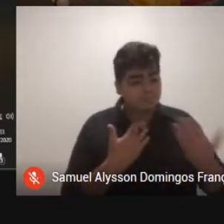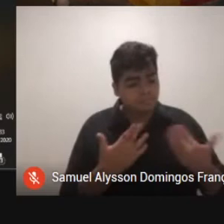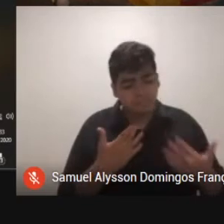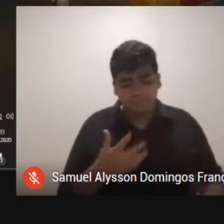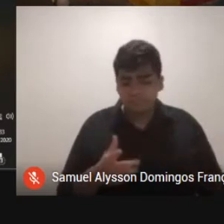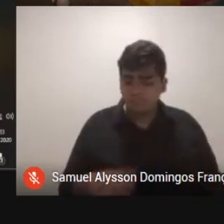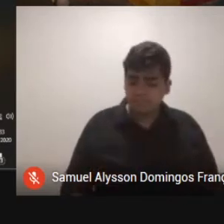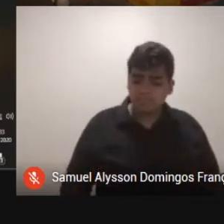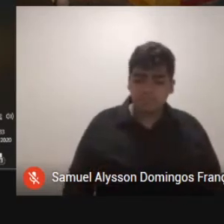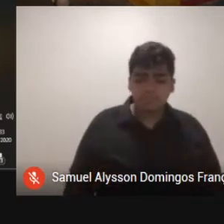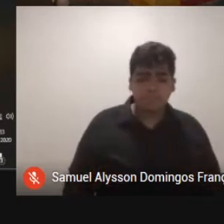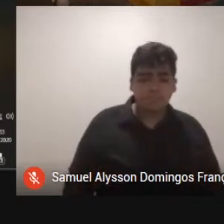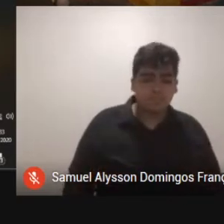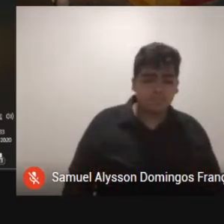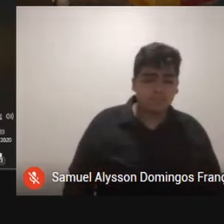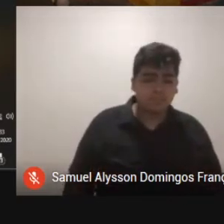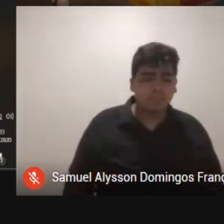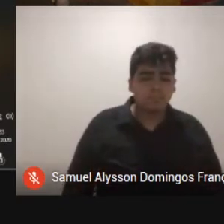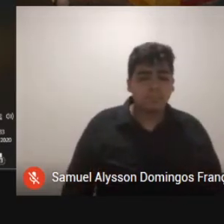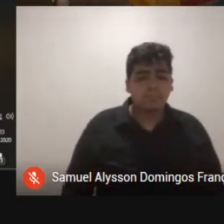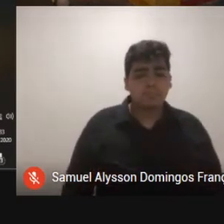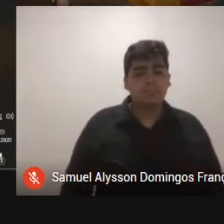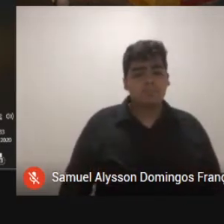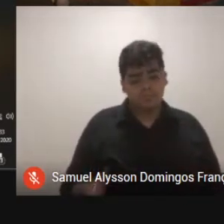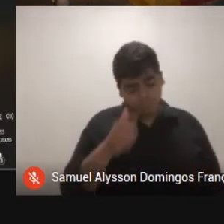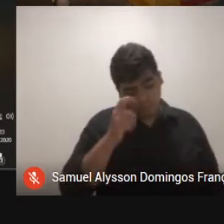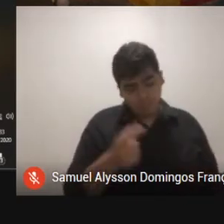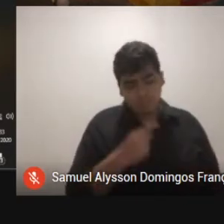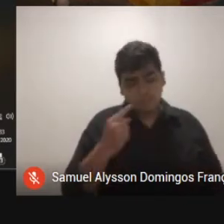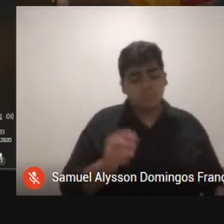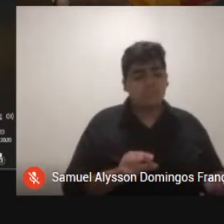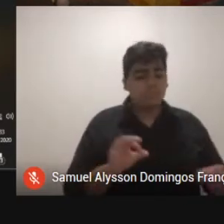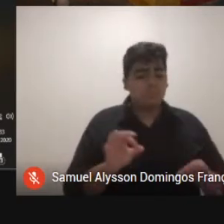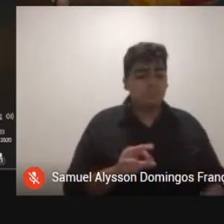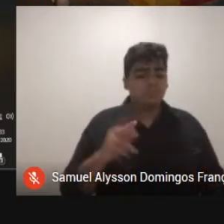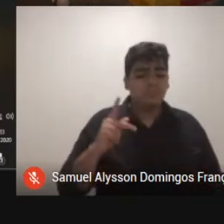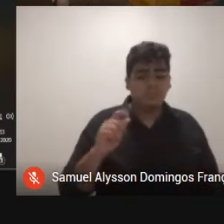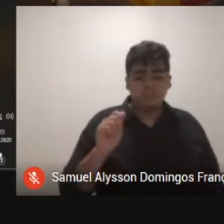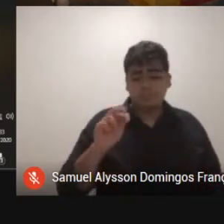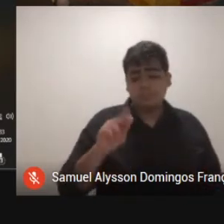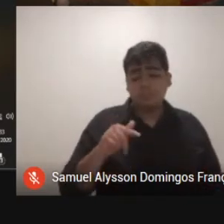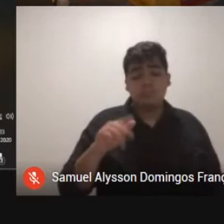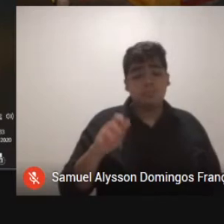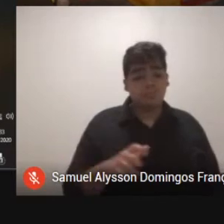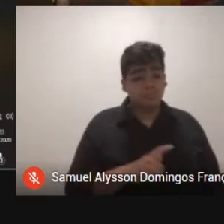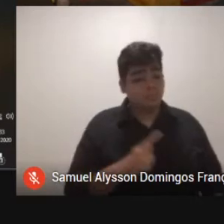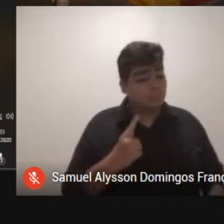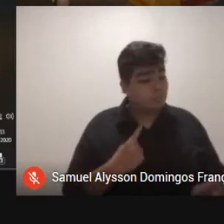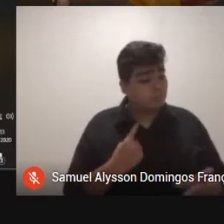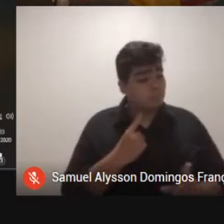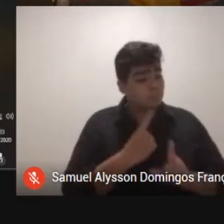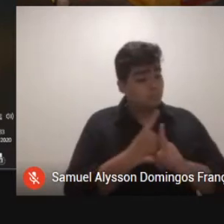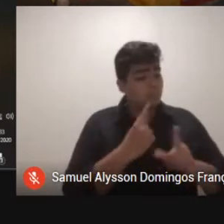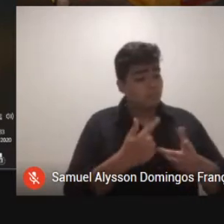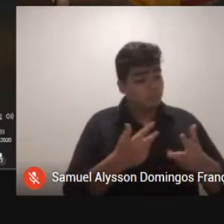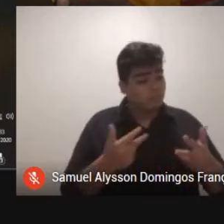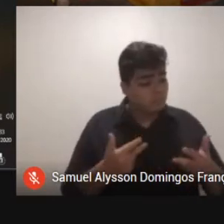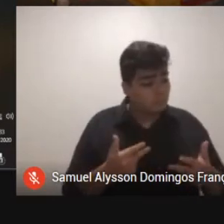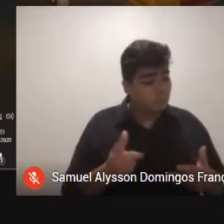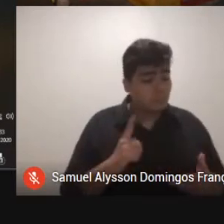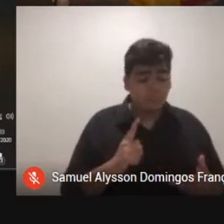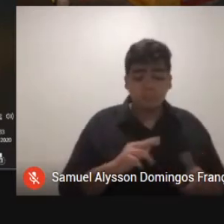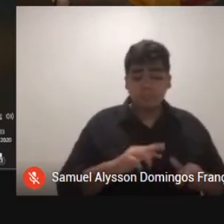que todo esse parque, e às vezes a gente encontra conexões que a gente nem imagina. Né? Então, muitos alunos deram